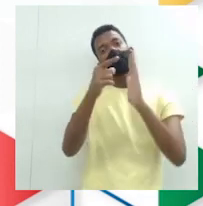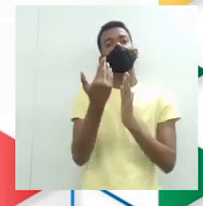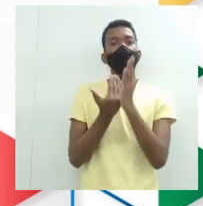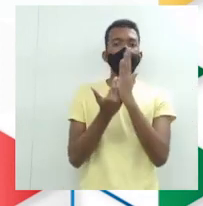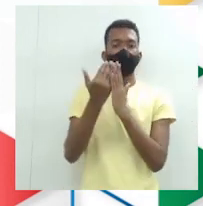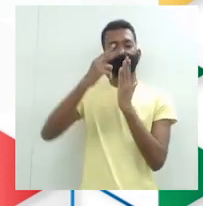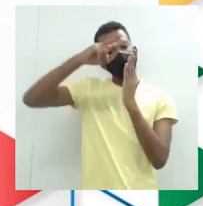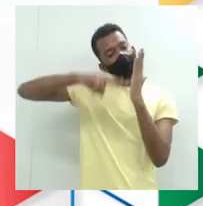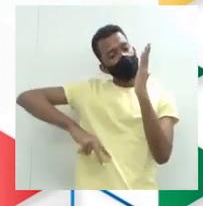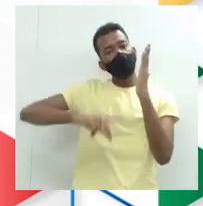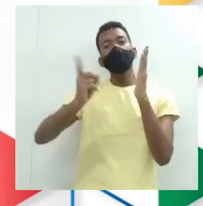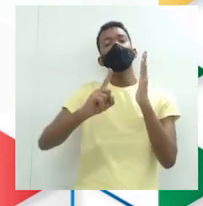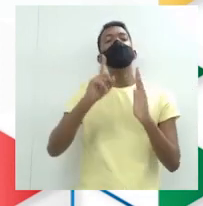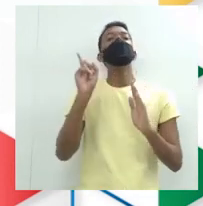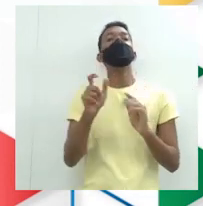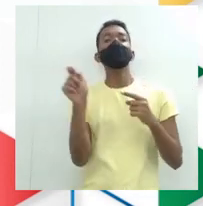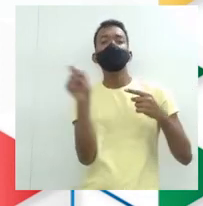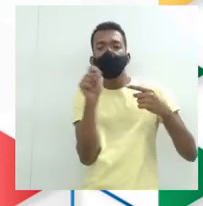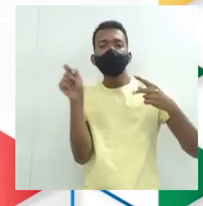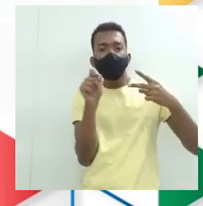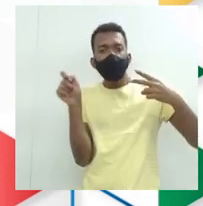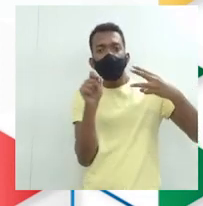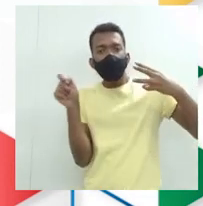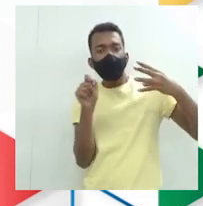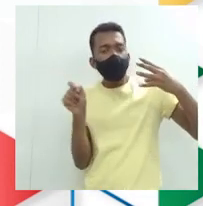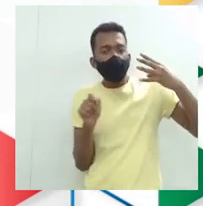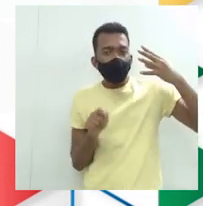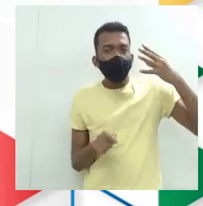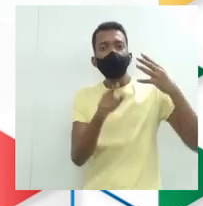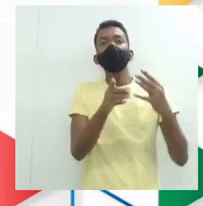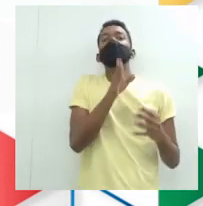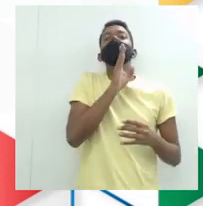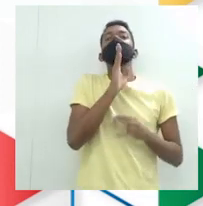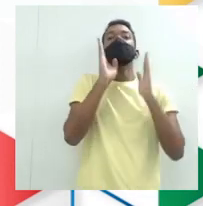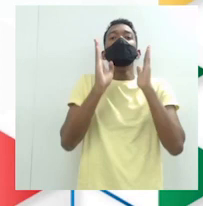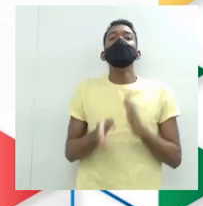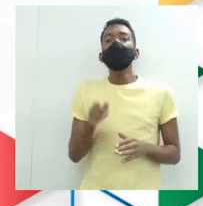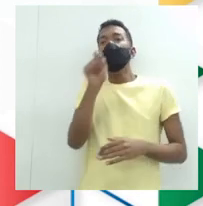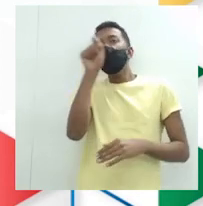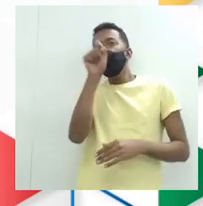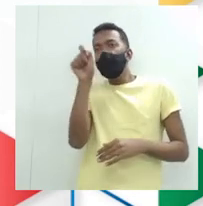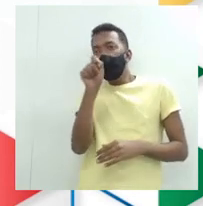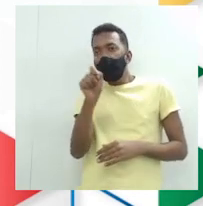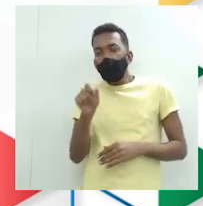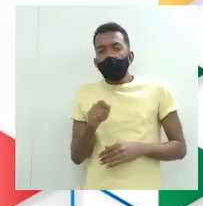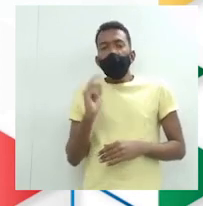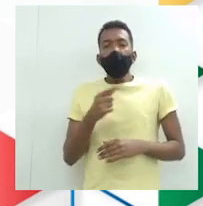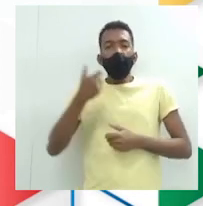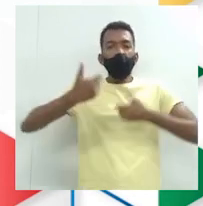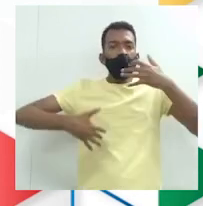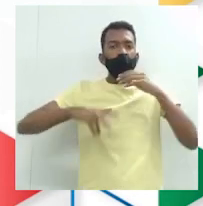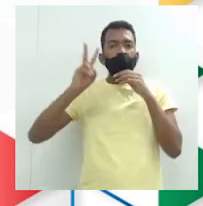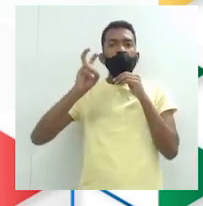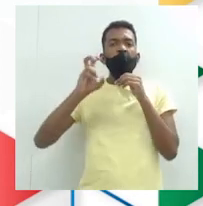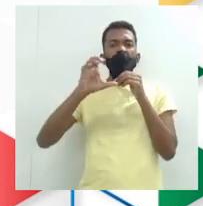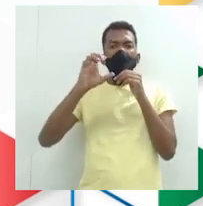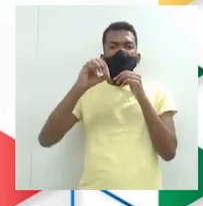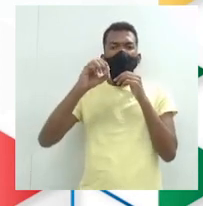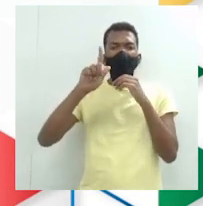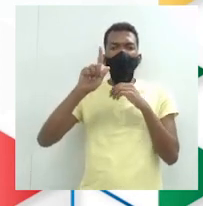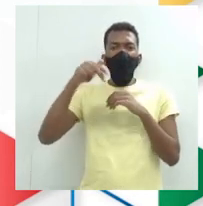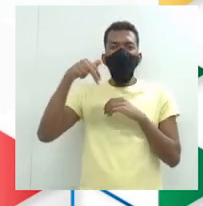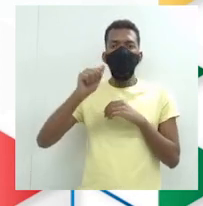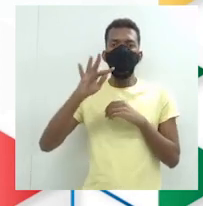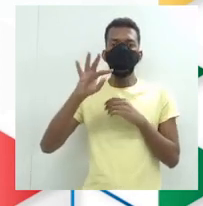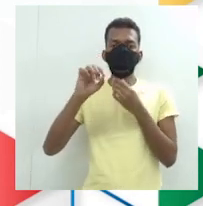ele todo. Você comece sublinhando palavras que você tem familiaridade, que a gente chama também de cognatos. São alguns que